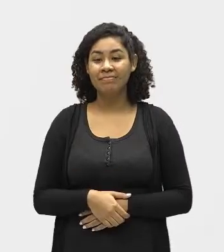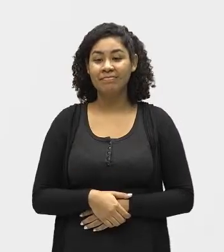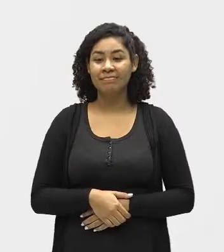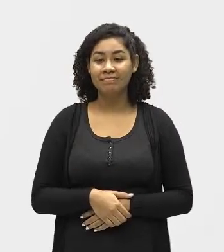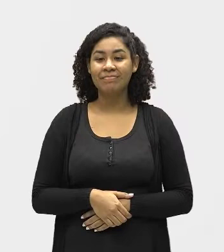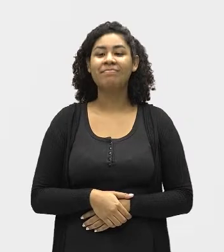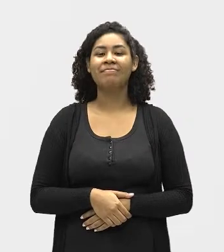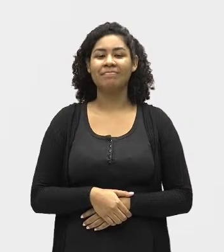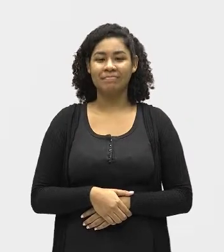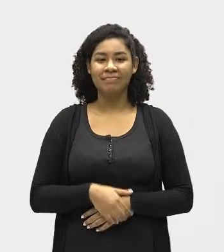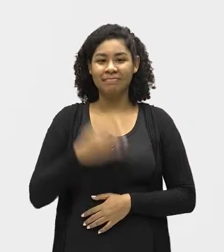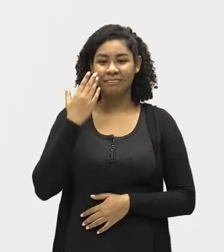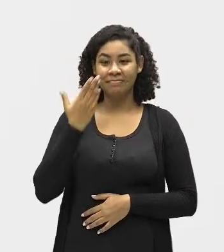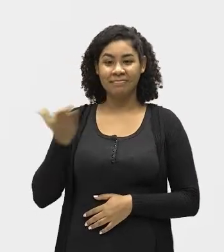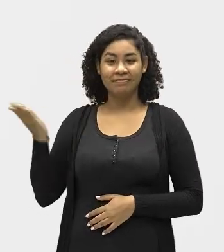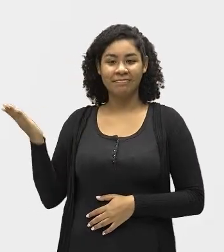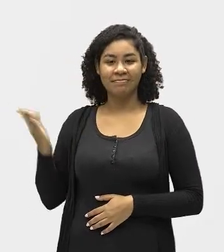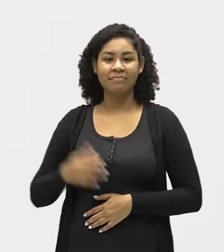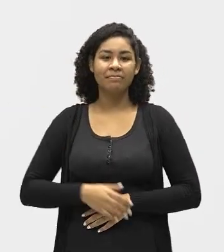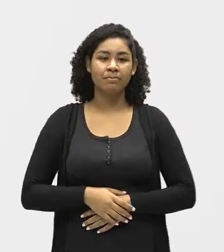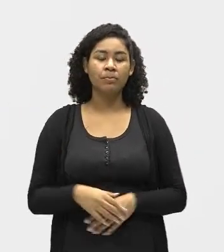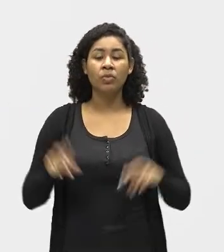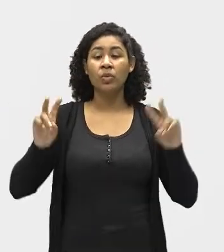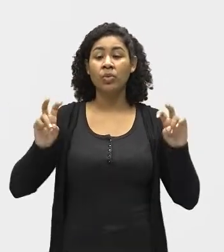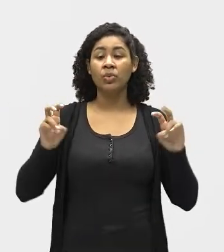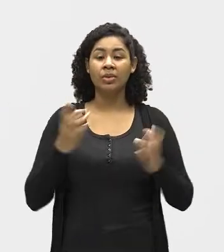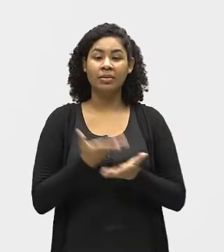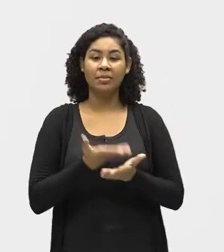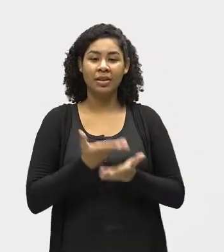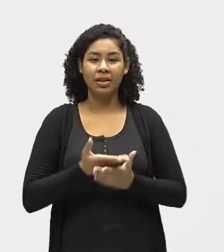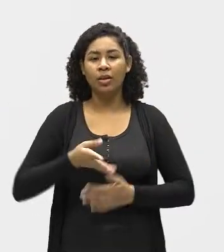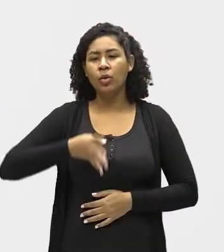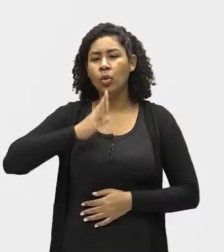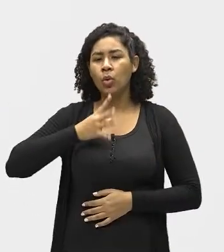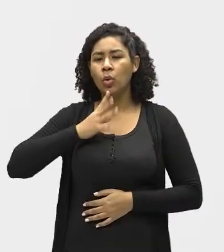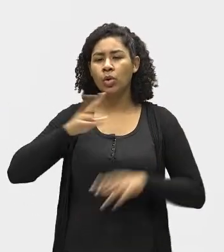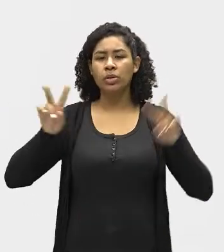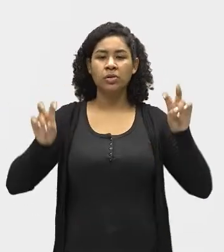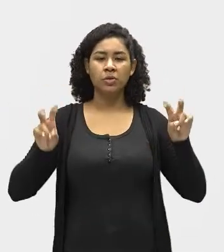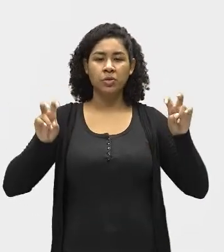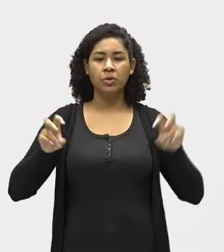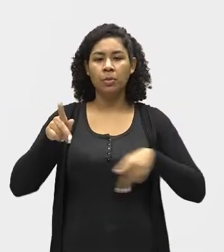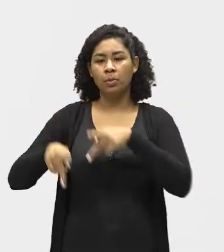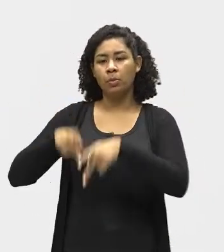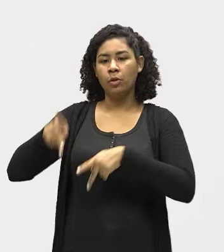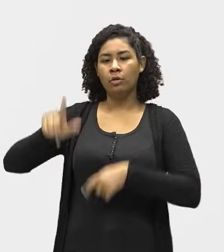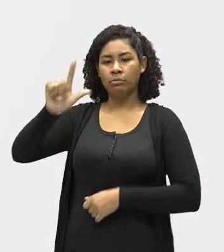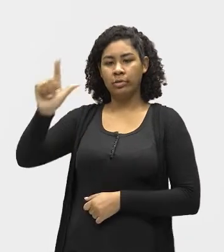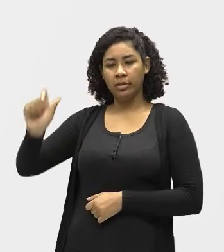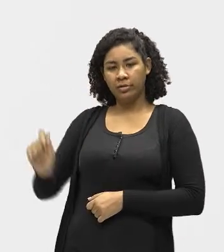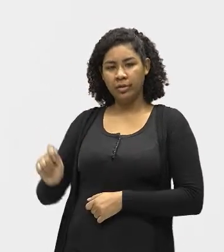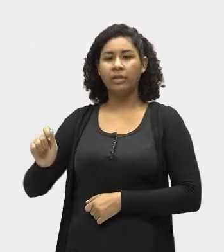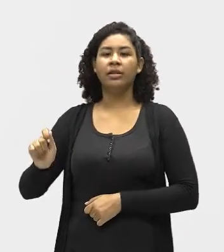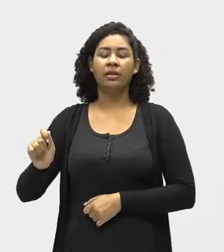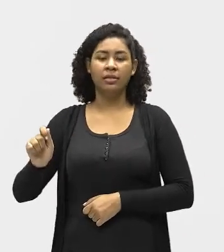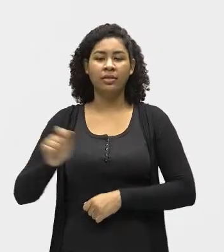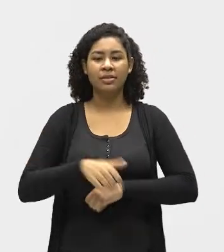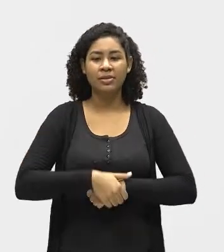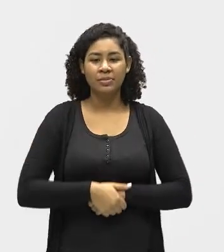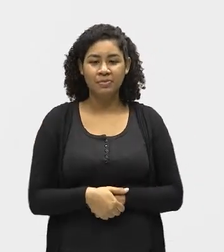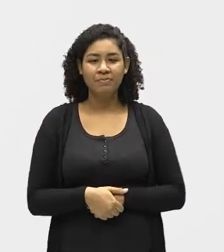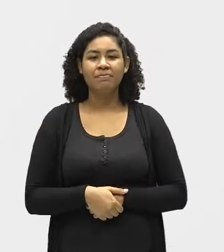Então, já sabem aí que o nosso objeto de conhecimento são saberes dos povos africanos, pré-colombianos, expressos na